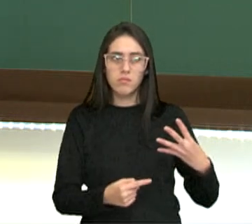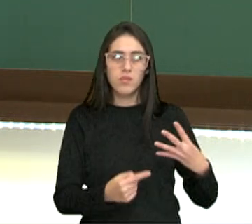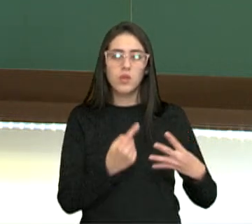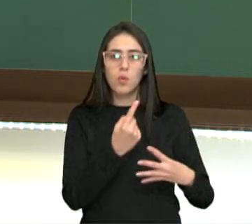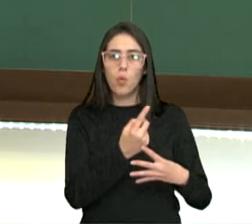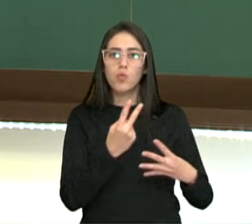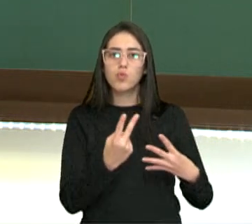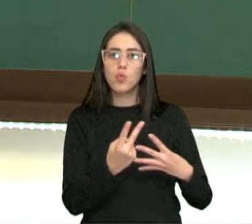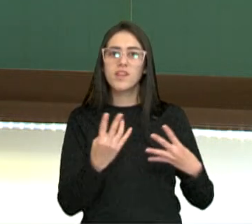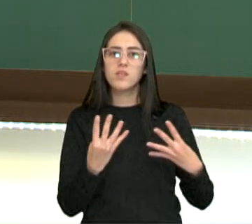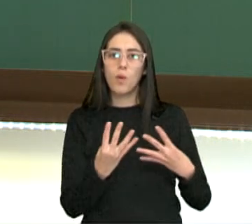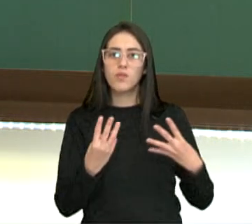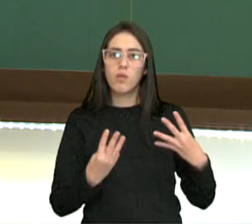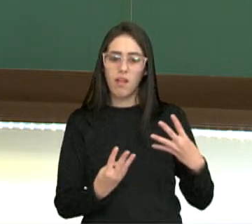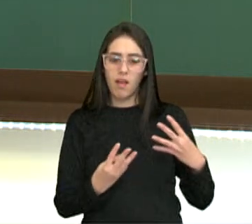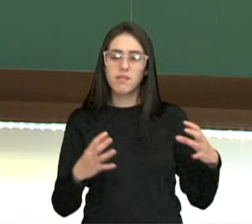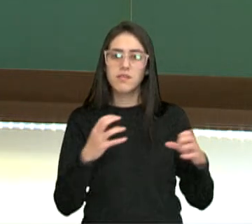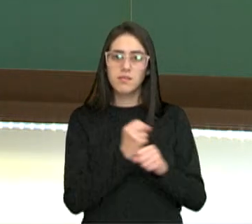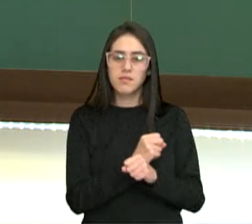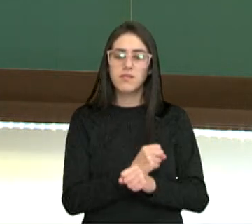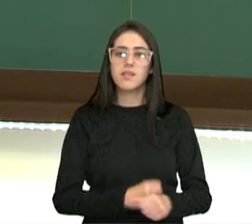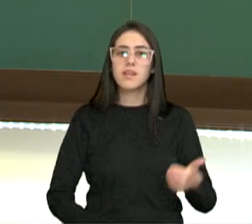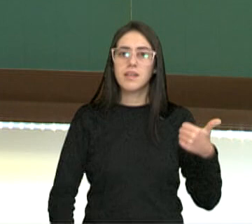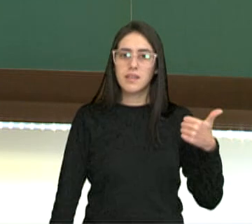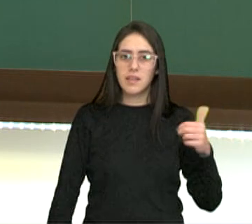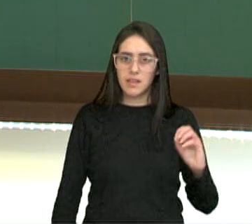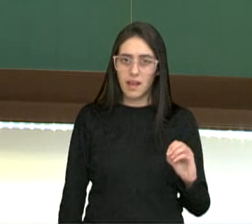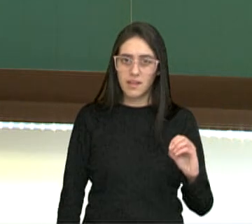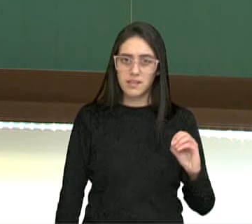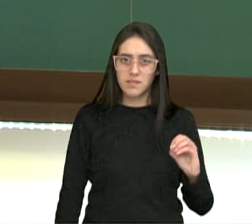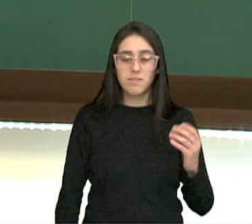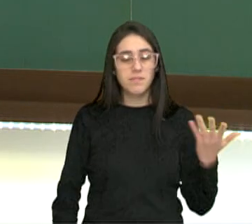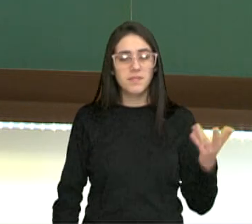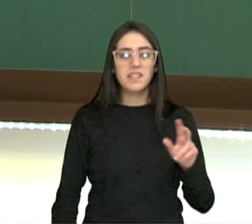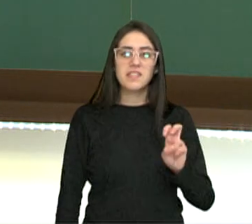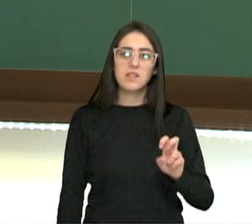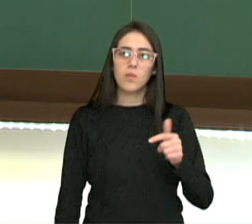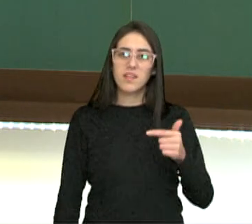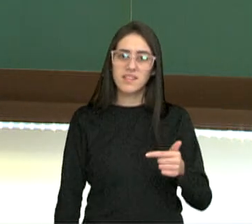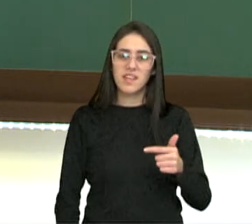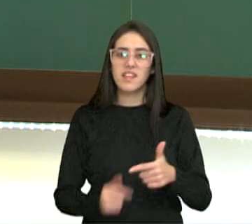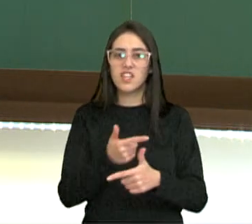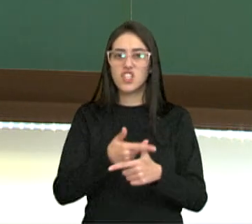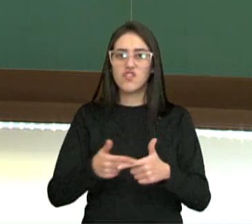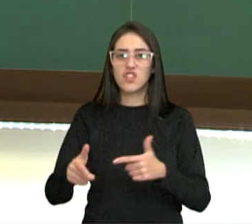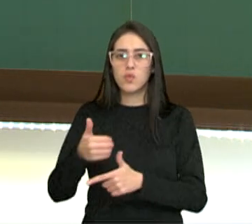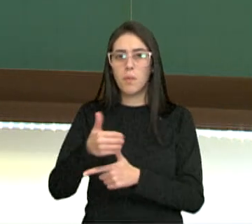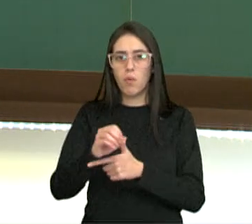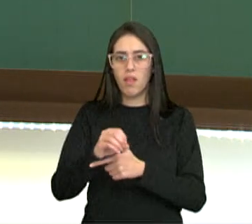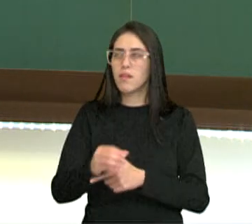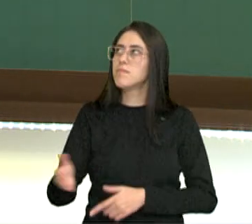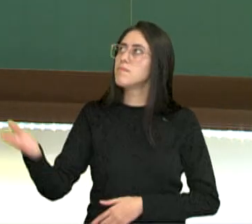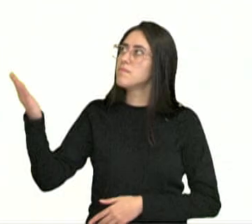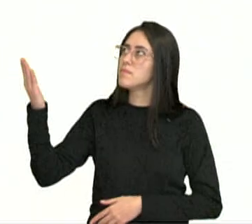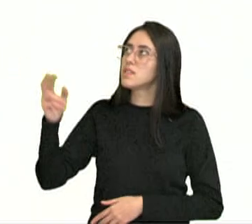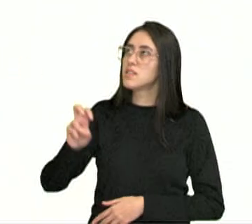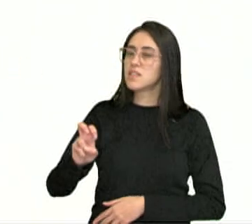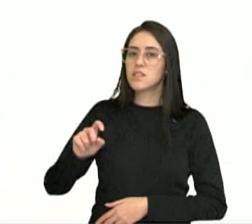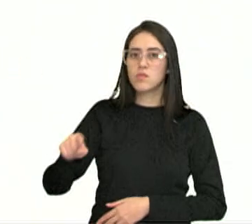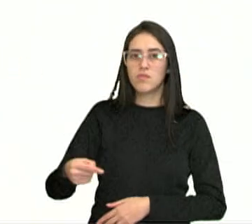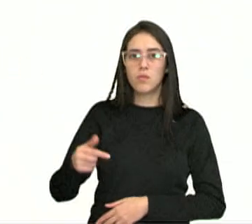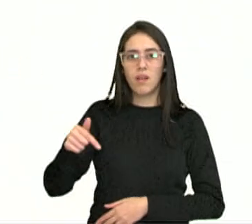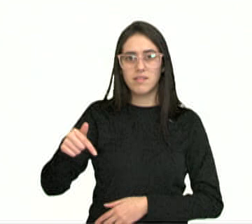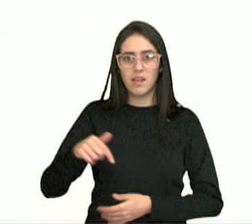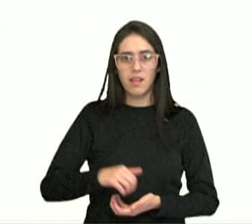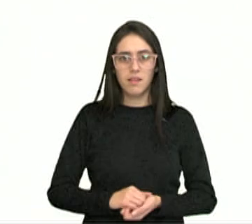4 e 3, que dá 10, e vou dividir 57 por 10, que vai dar 5,7.